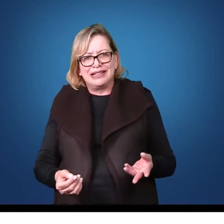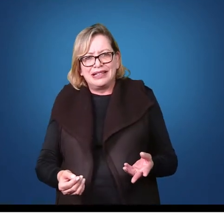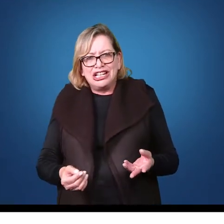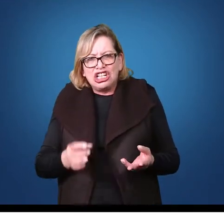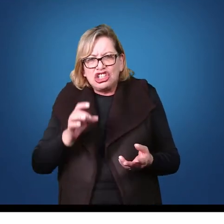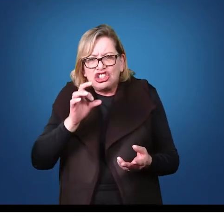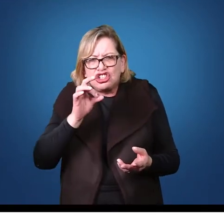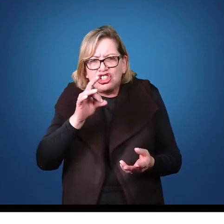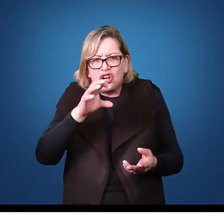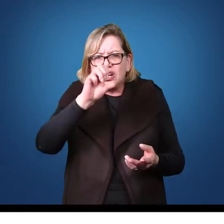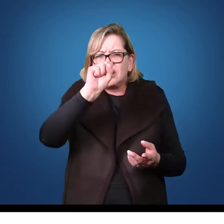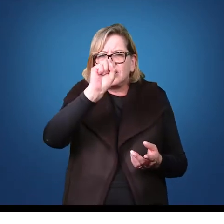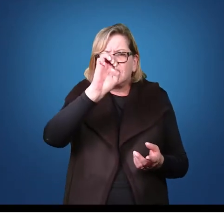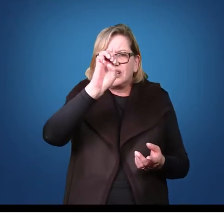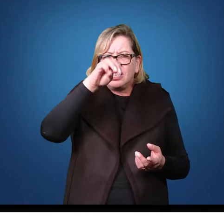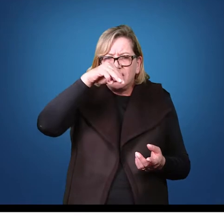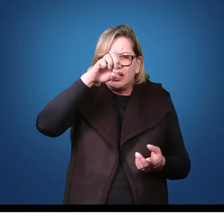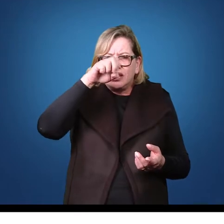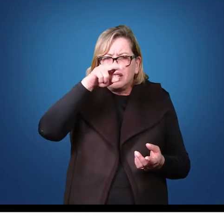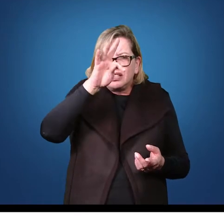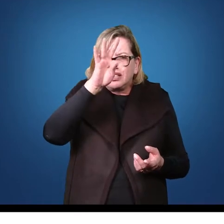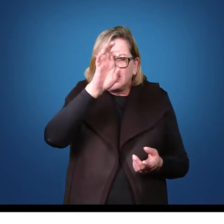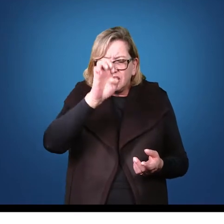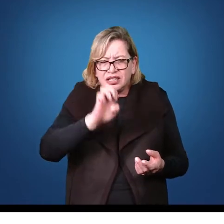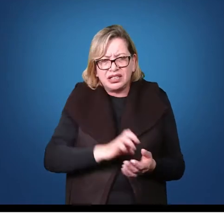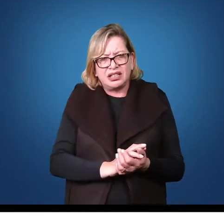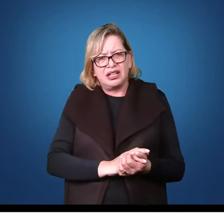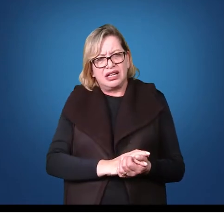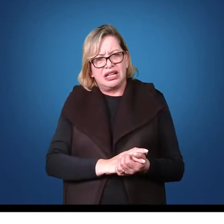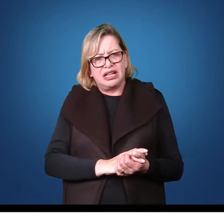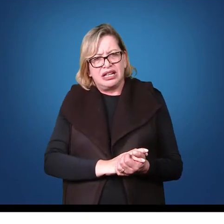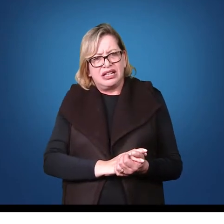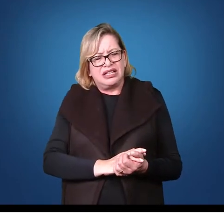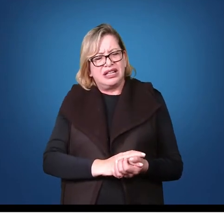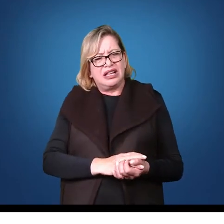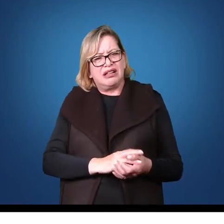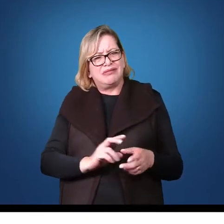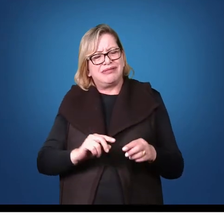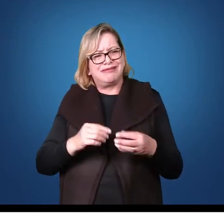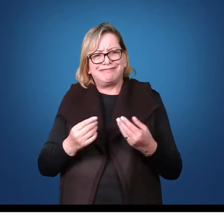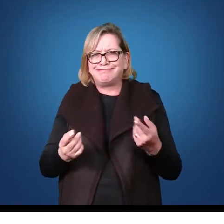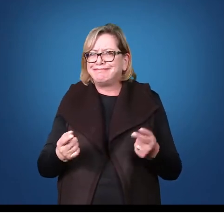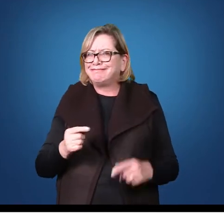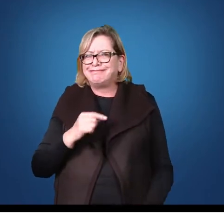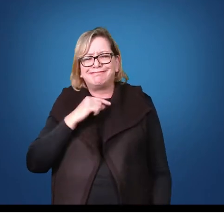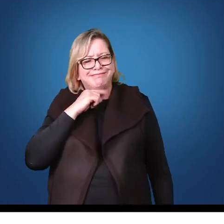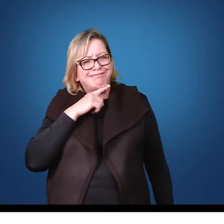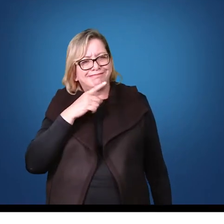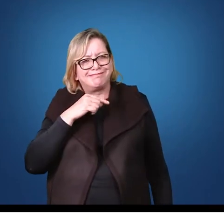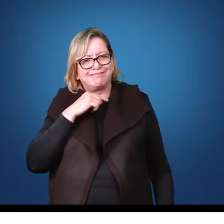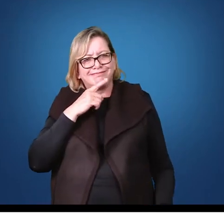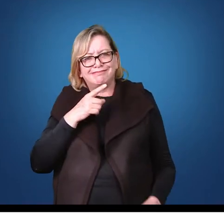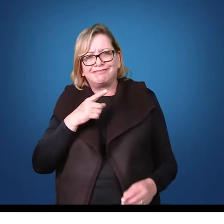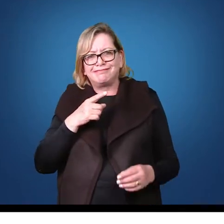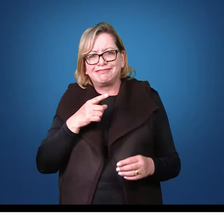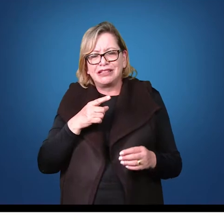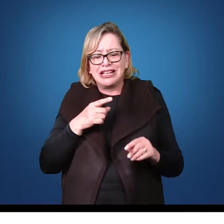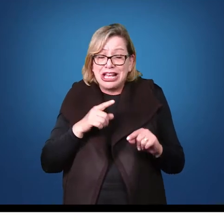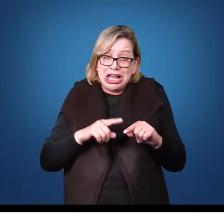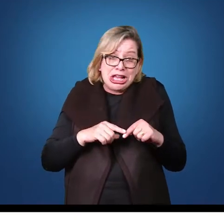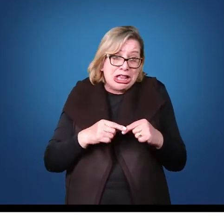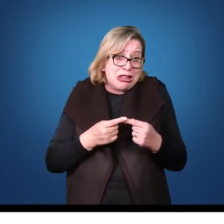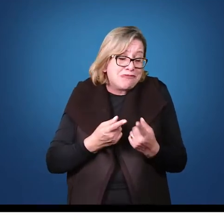Saiu só a semente de novo. Ai, minha nossa! Ah! Não ia haver outra